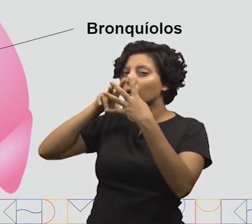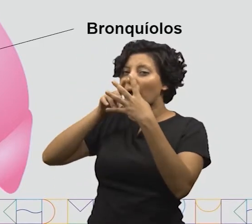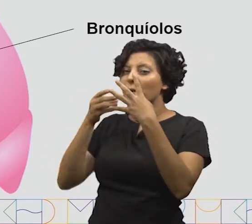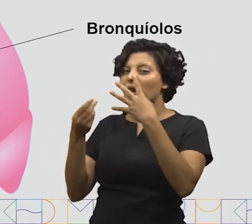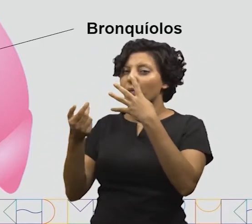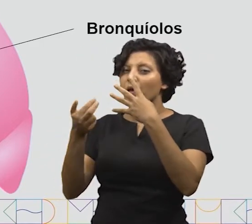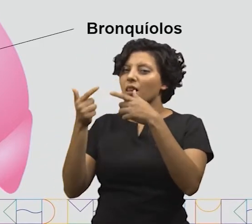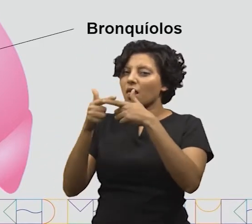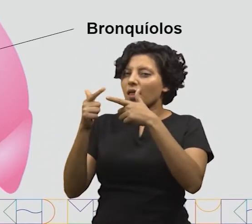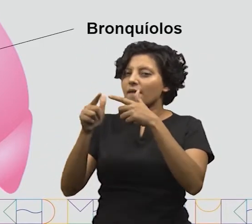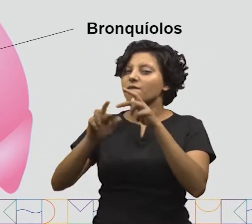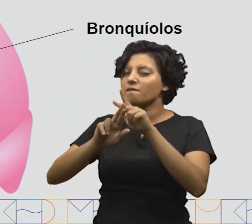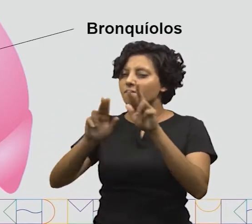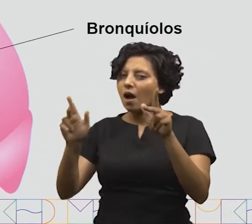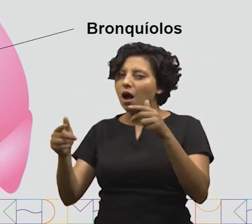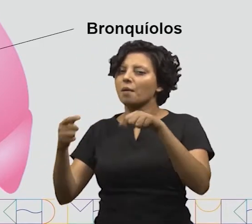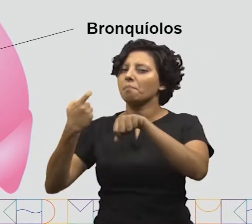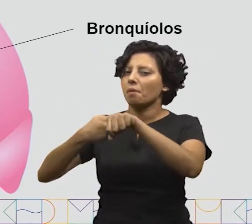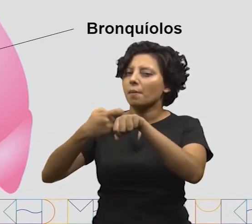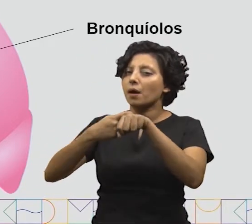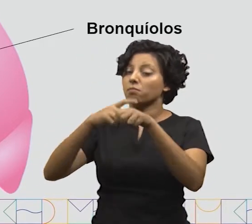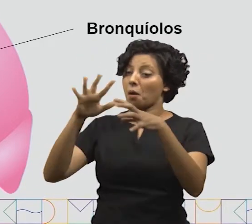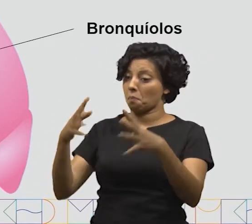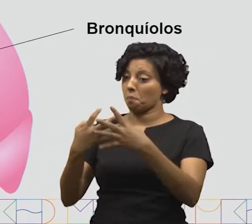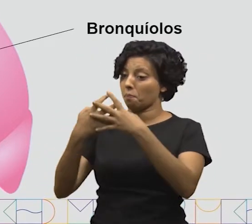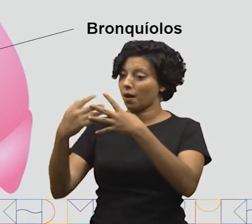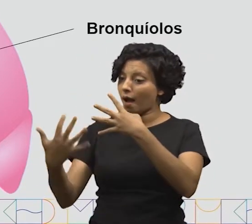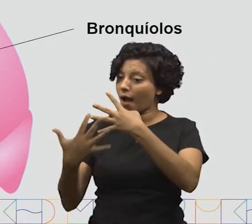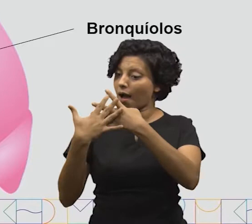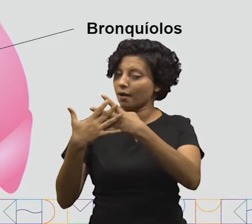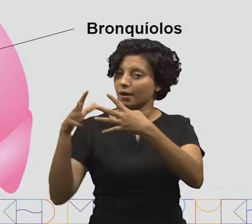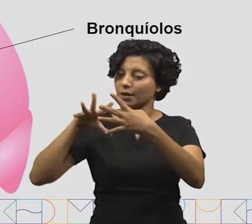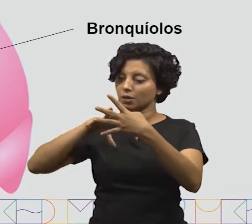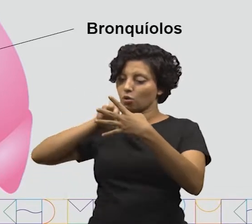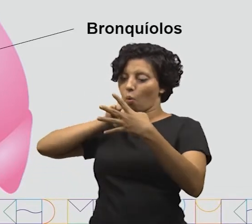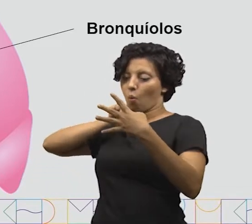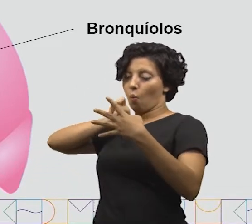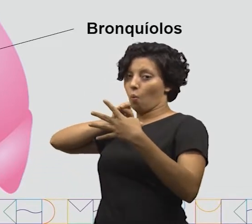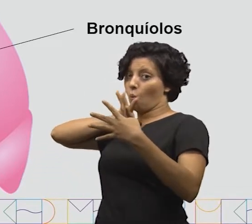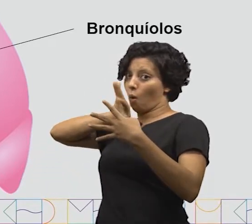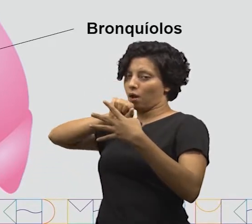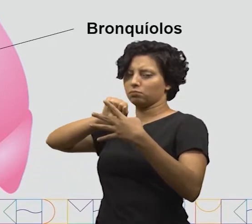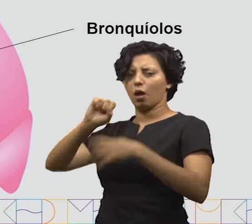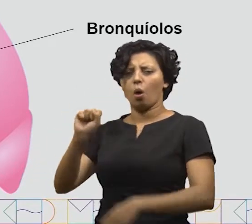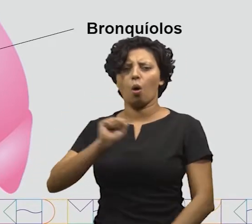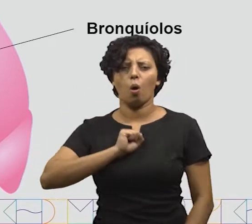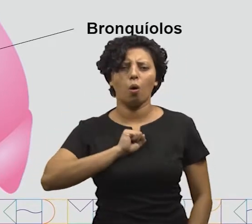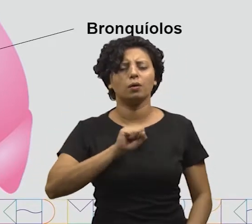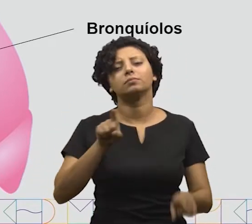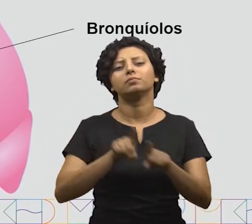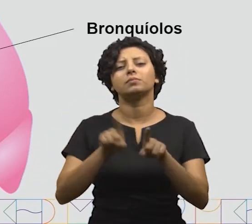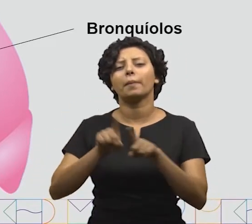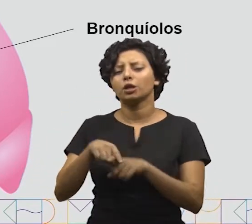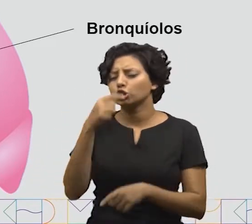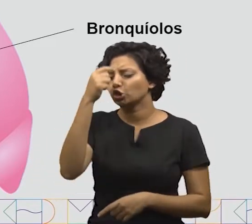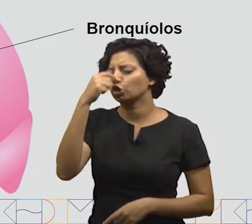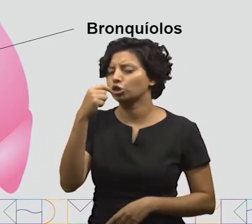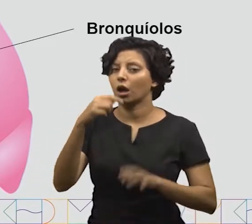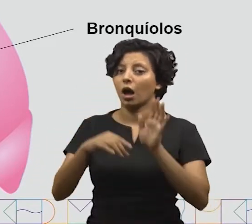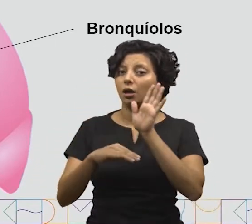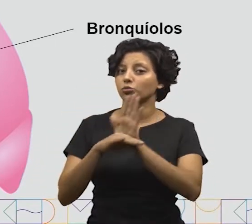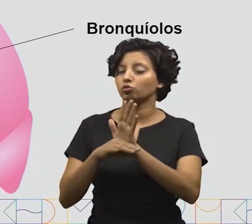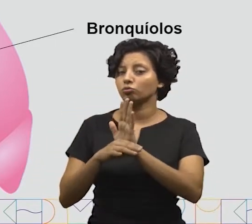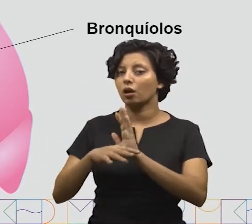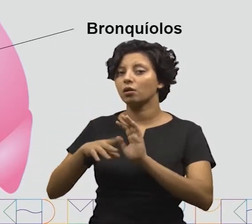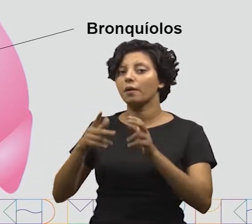partículas sólidas fiquem retidas. Além disso, tosse e espirros auxiliam na eliminação de partículas sólidas das